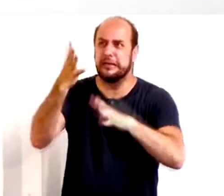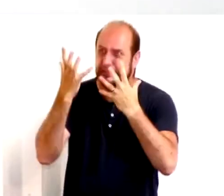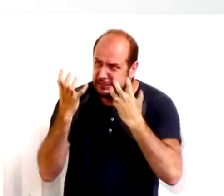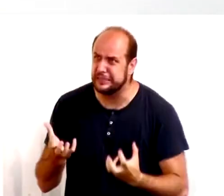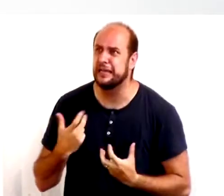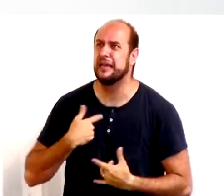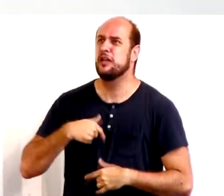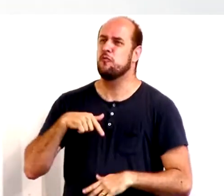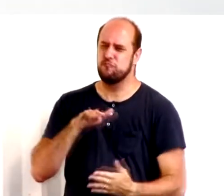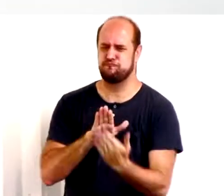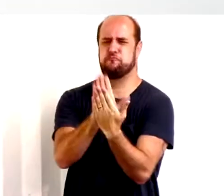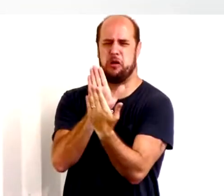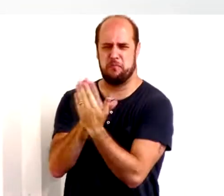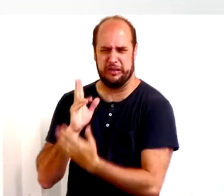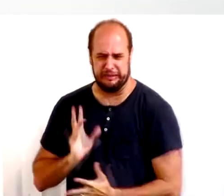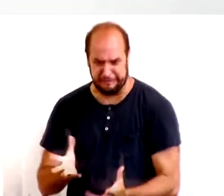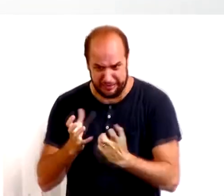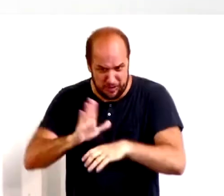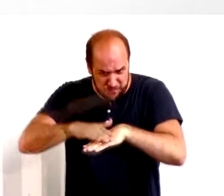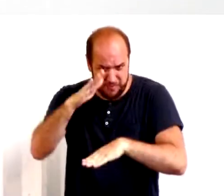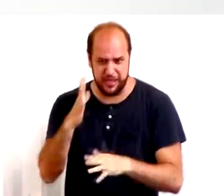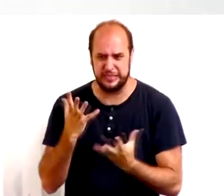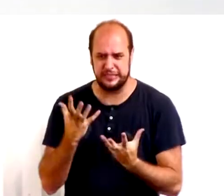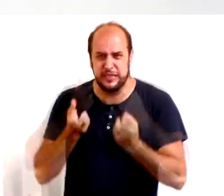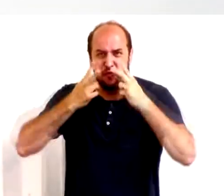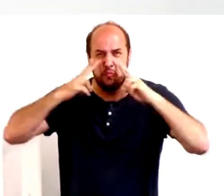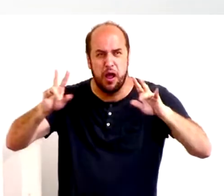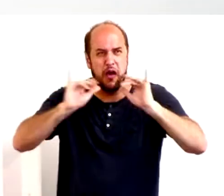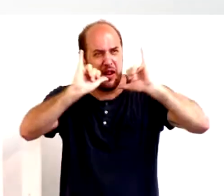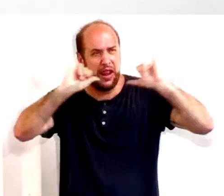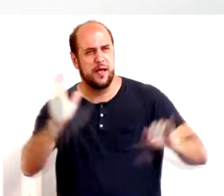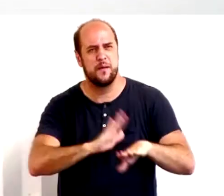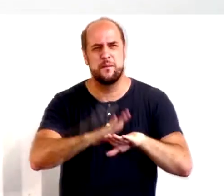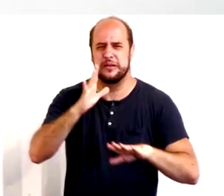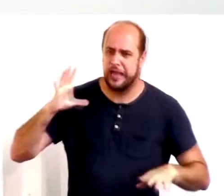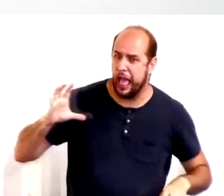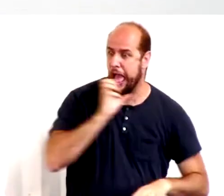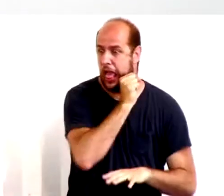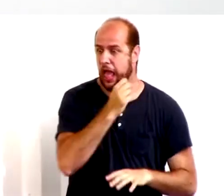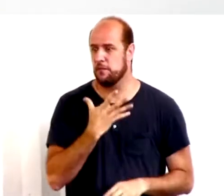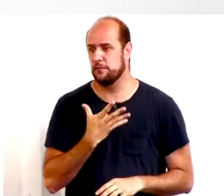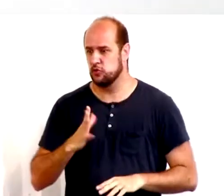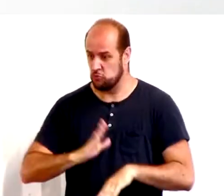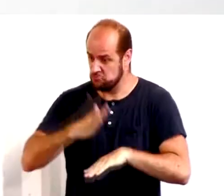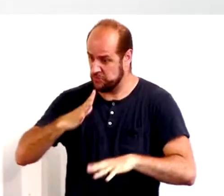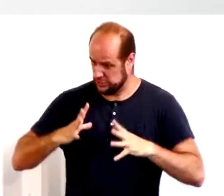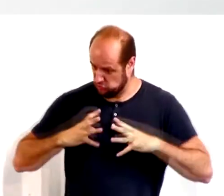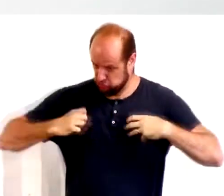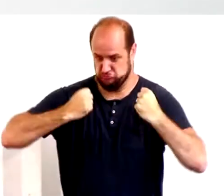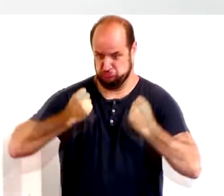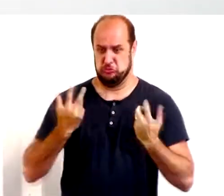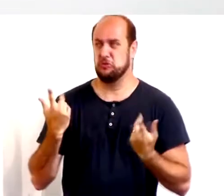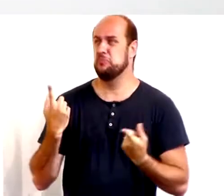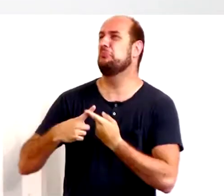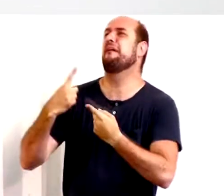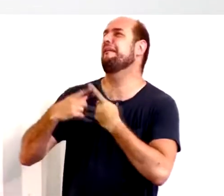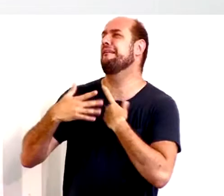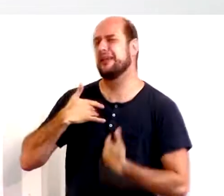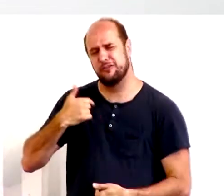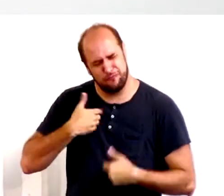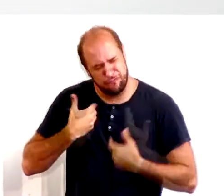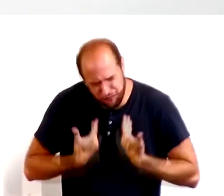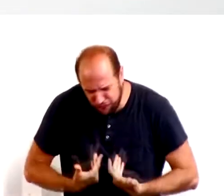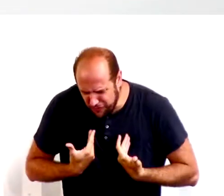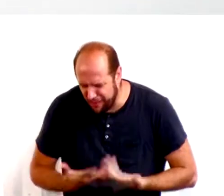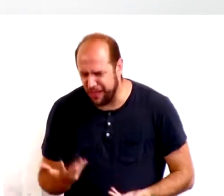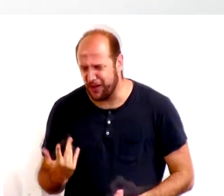eu não confronto mais as pessoas? Por que eu não testemunho com mais avidez, com mais energia? Por que eu não